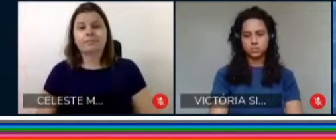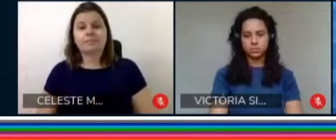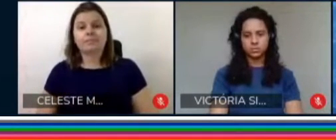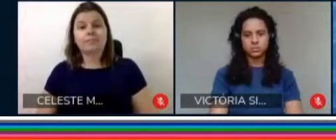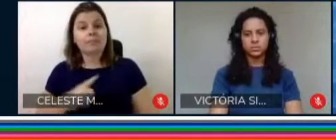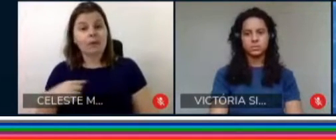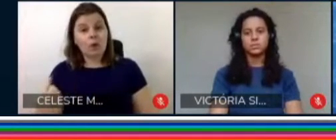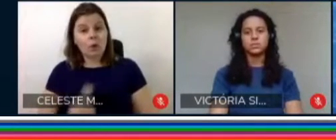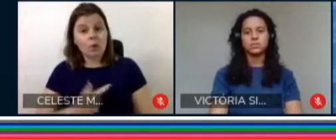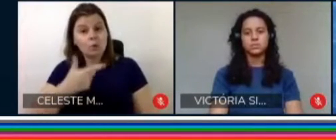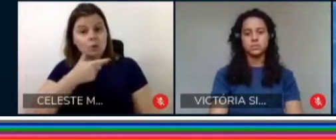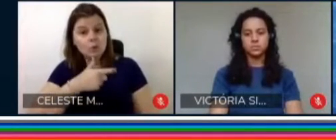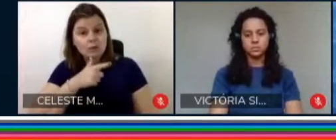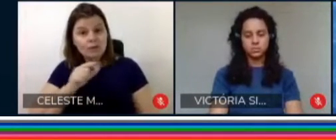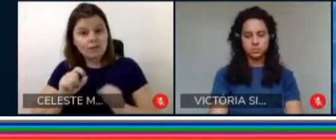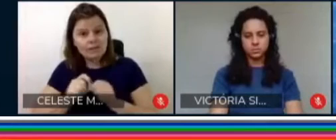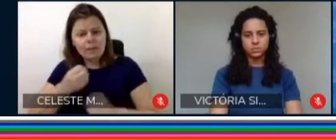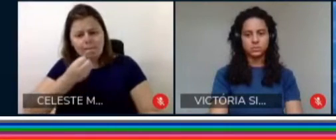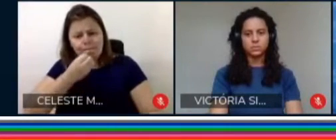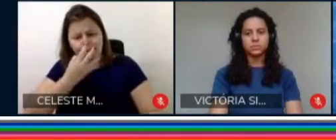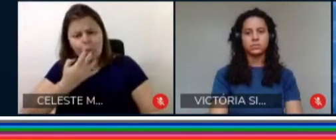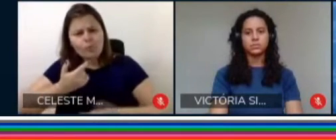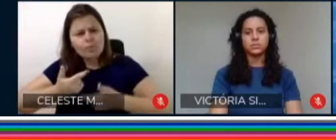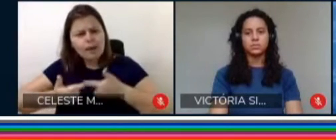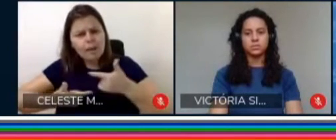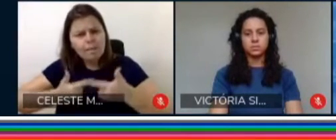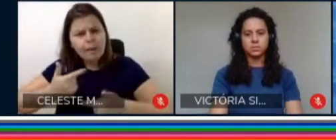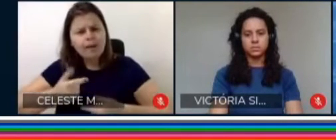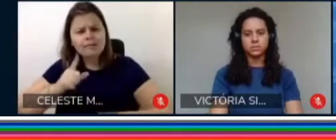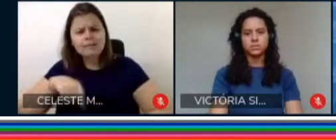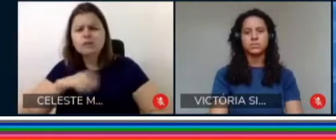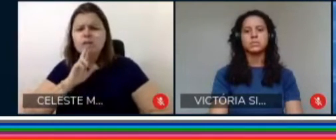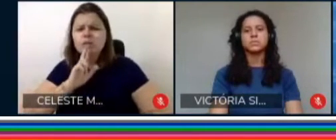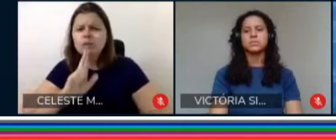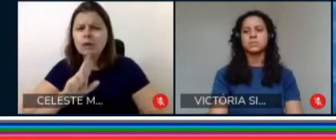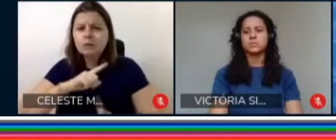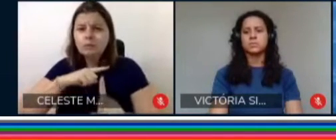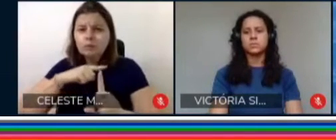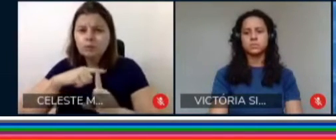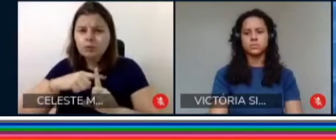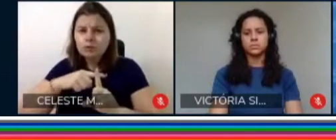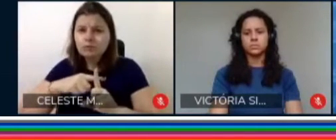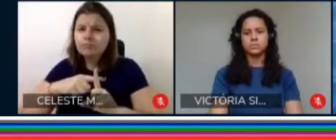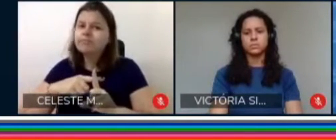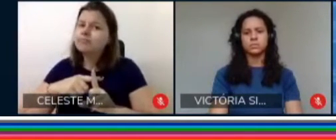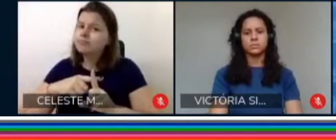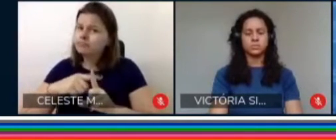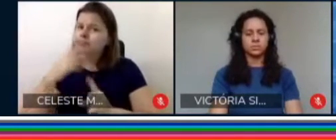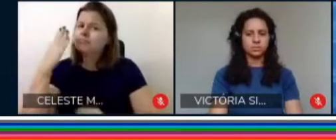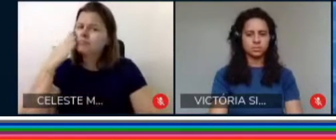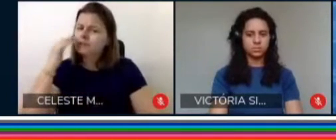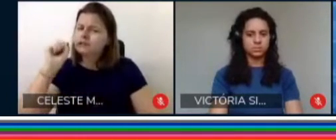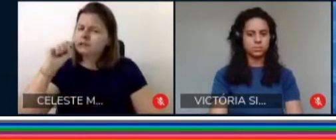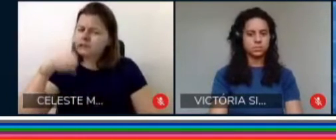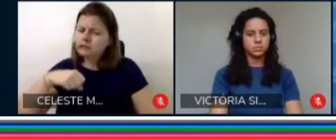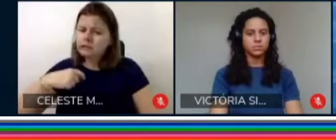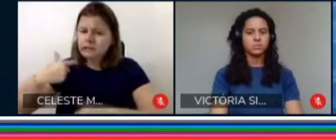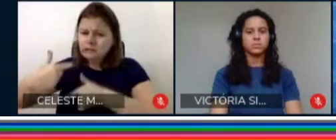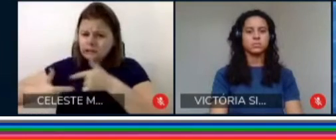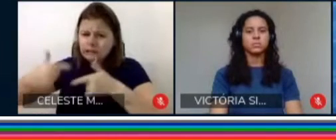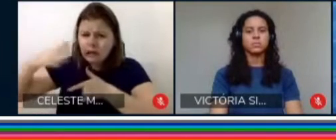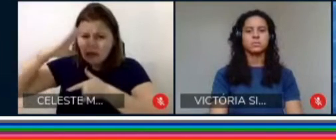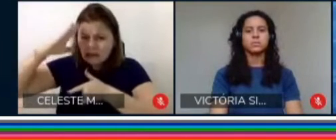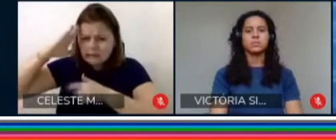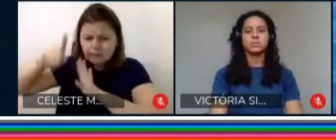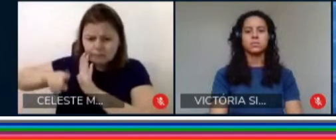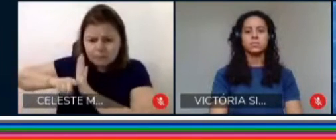fazer um bom trabalho a contento, né, que seja satisfatório, lembrando que todo o trabalho acadêmico ele é oneroso em termos de tempo e de